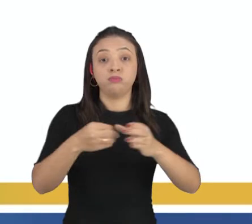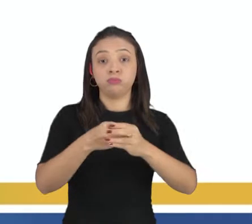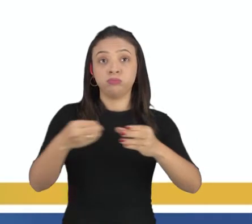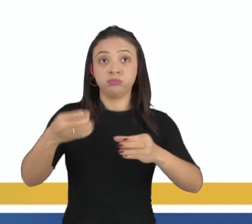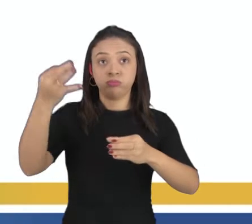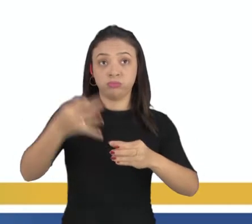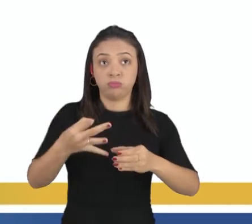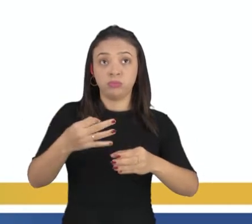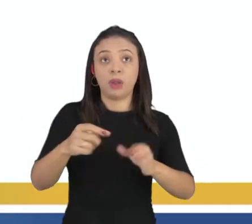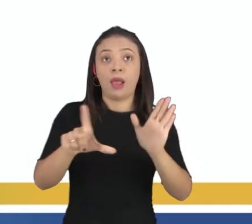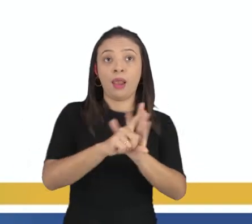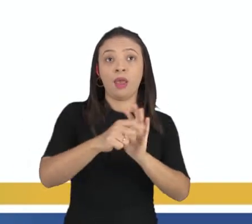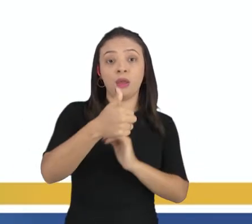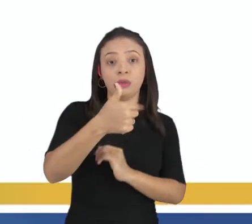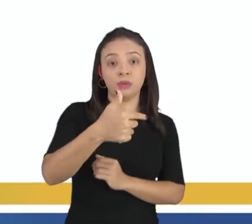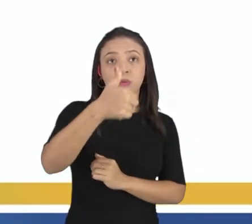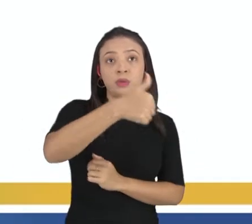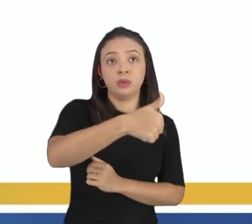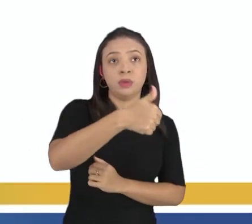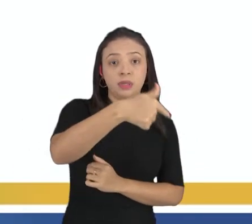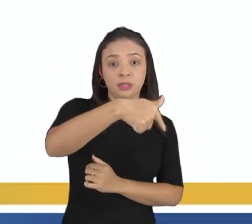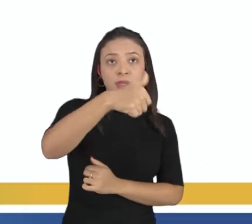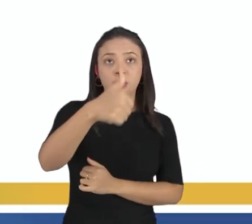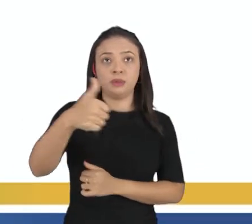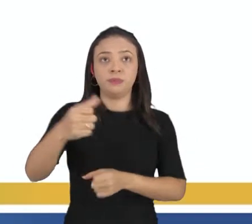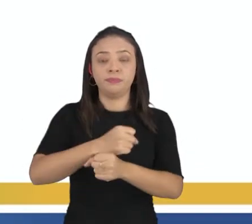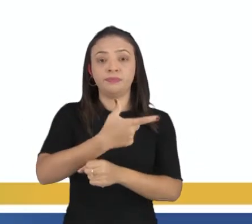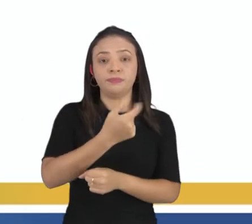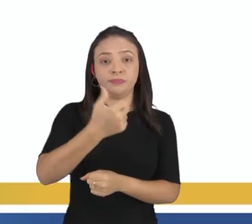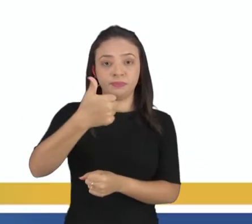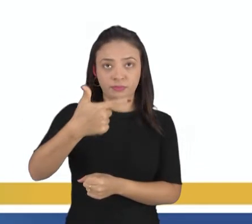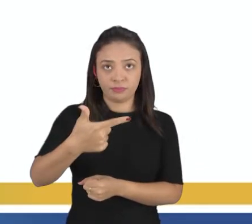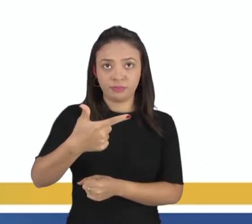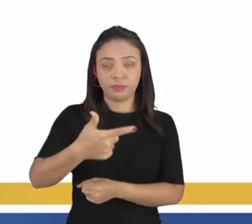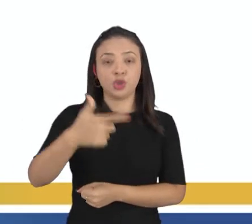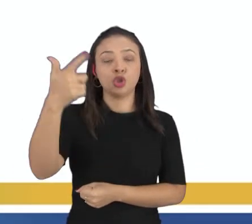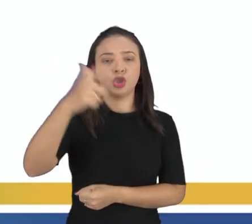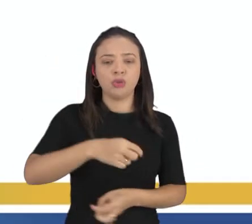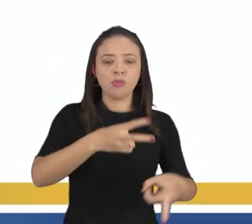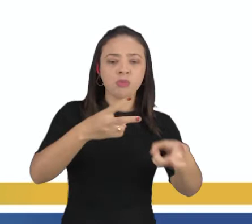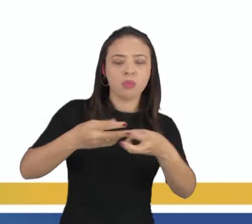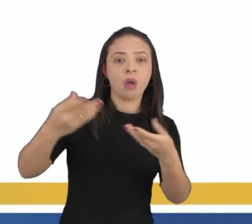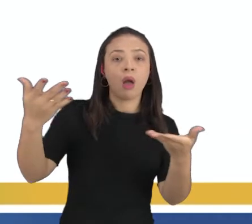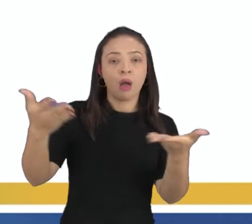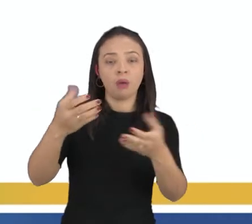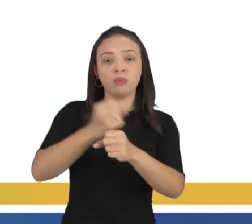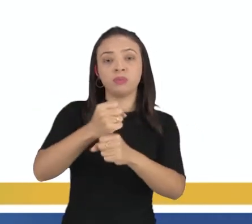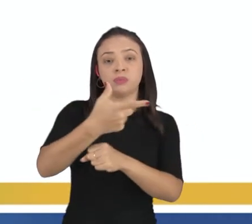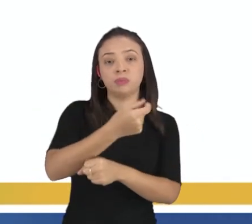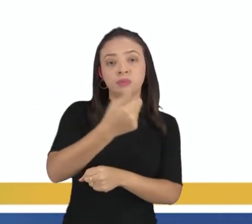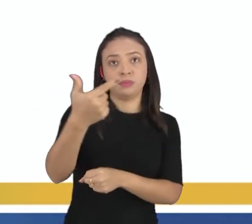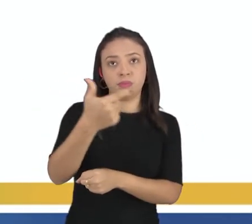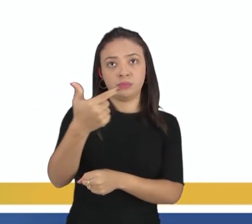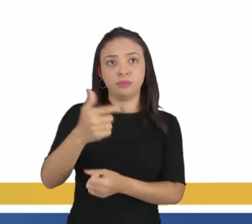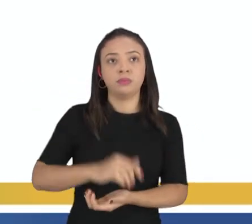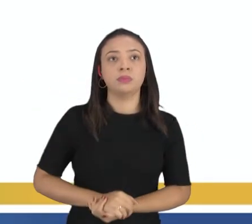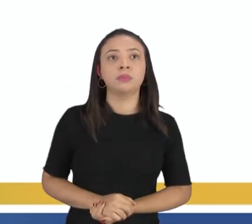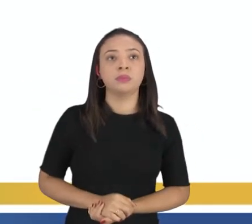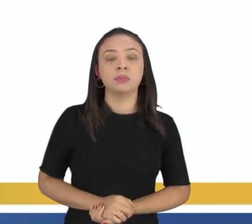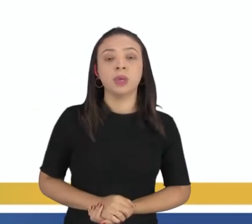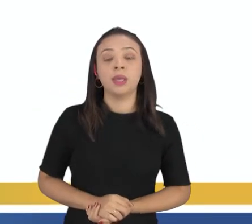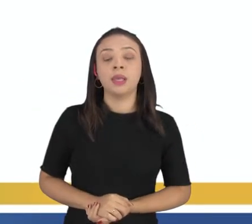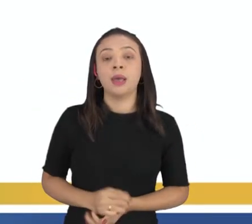Lei 12.711 de 2012, será reavaliada em 2022. Ela prevê